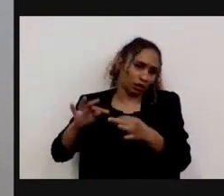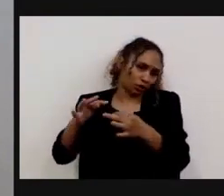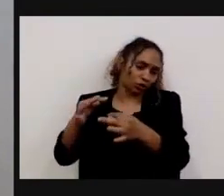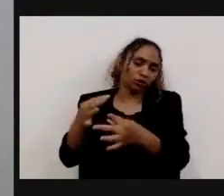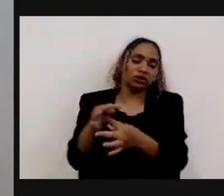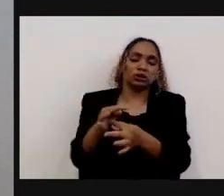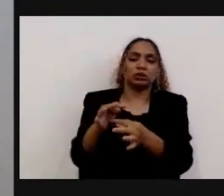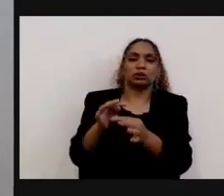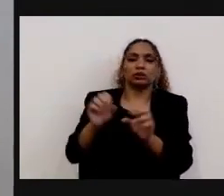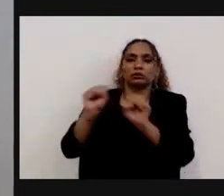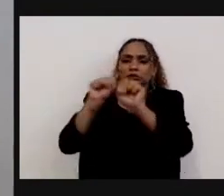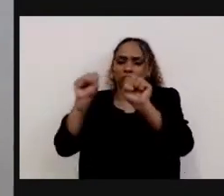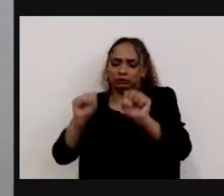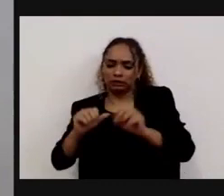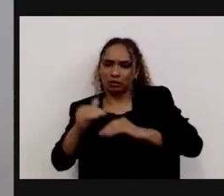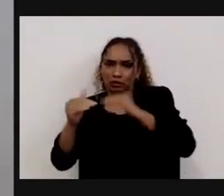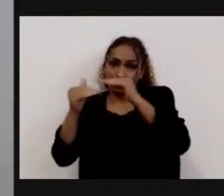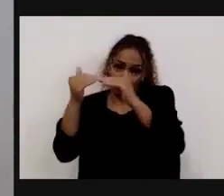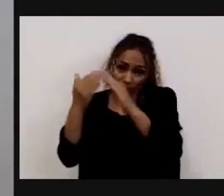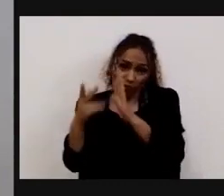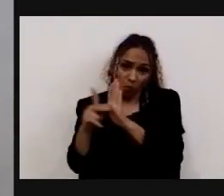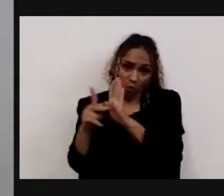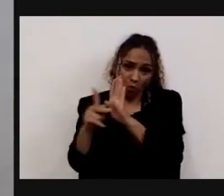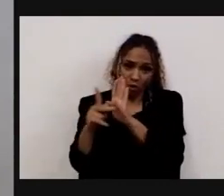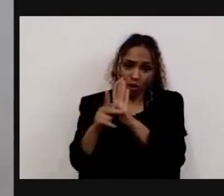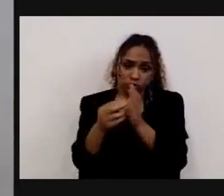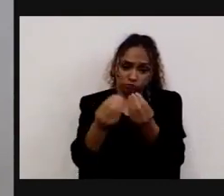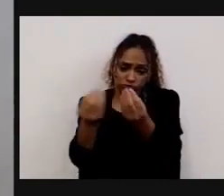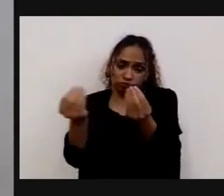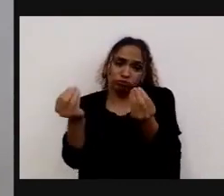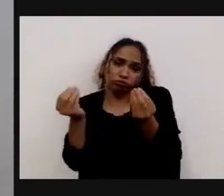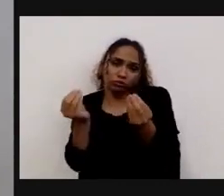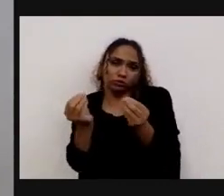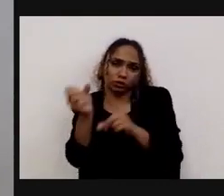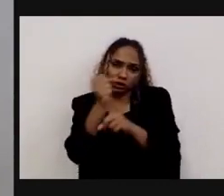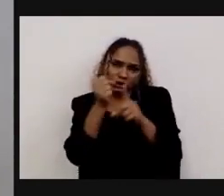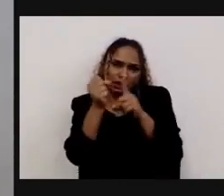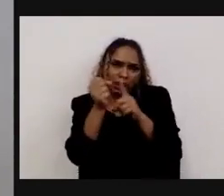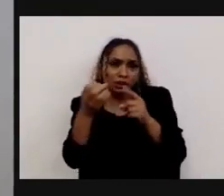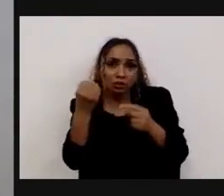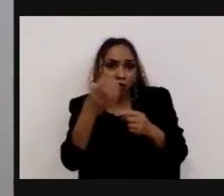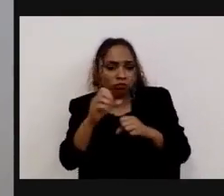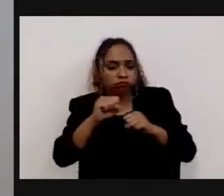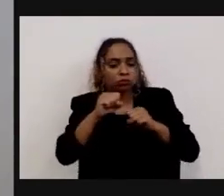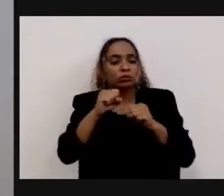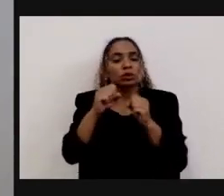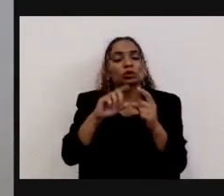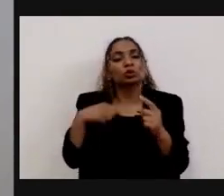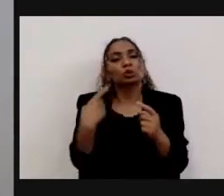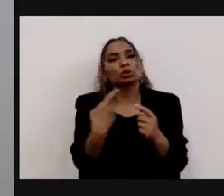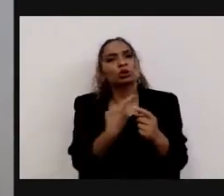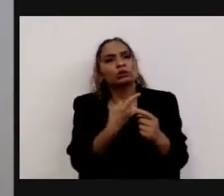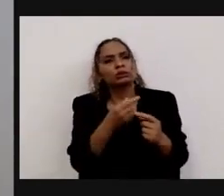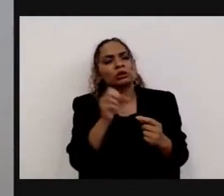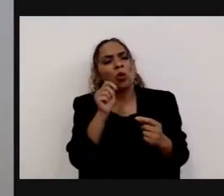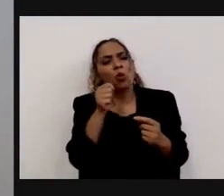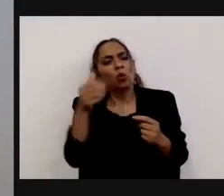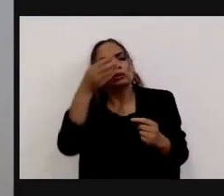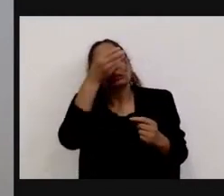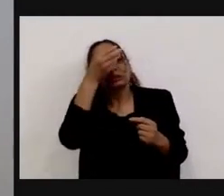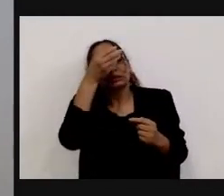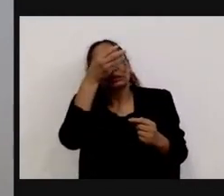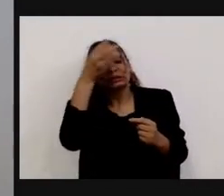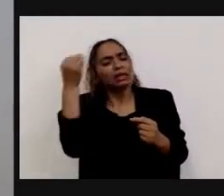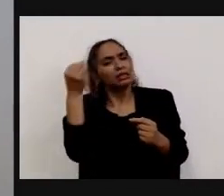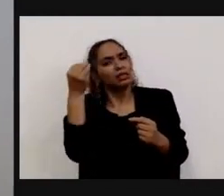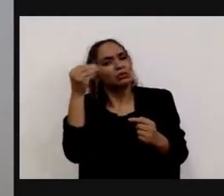solucionando a vida da área finalística que tá fazendo a entrega para a sociedade isso é muito mobilizador e a gente quase que esqueceu isso no